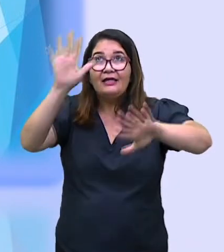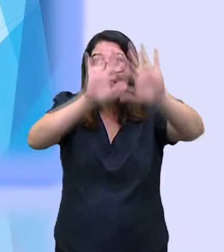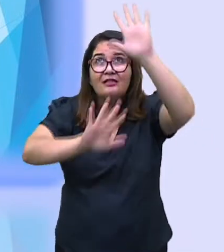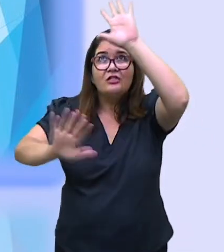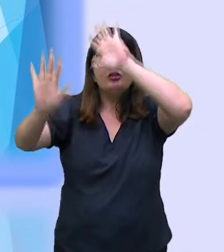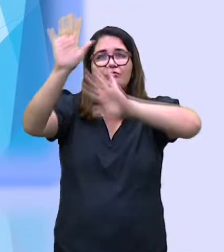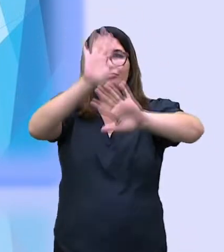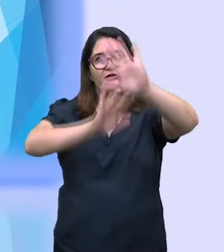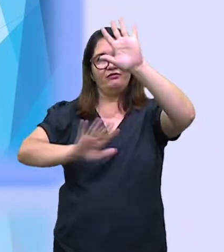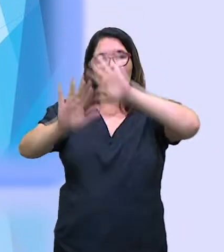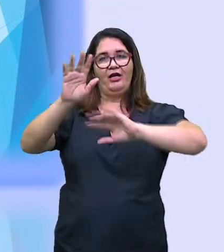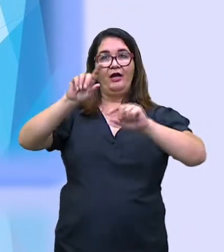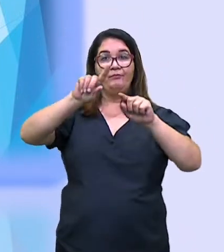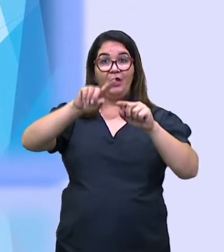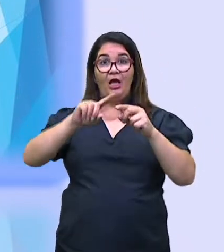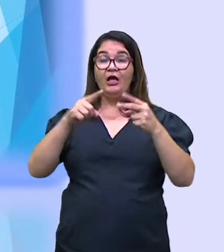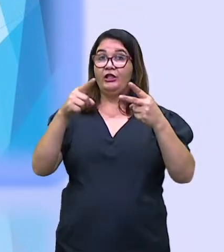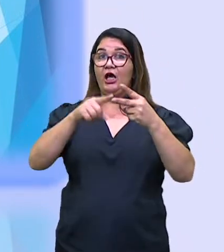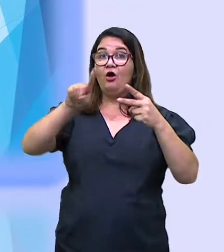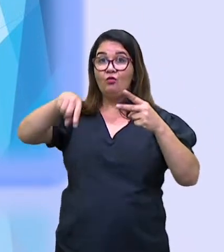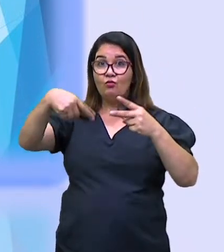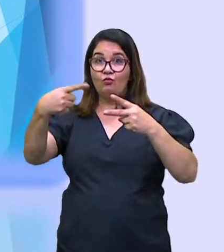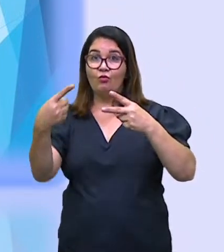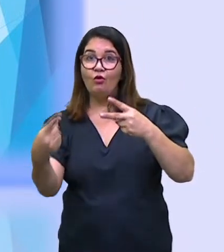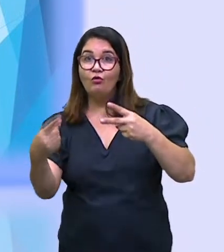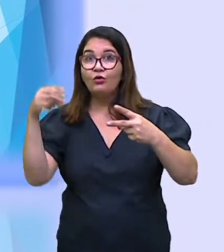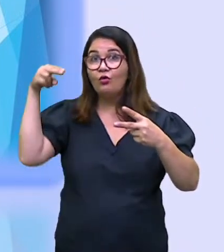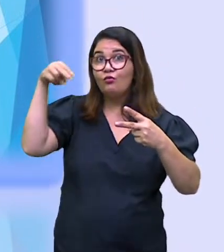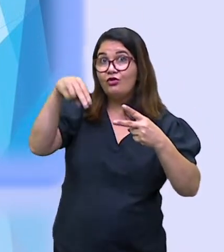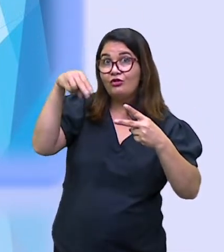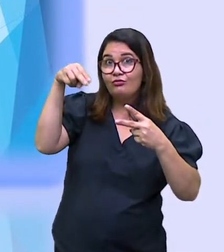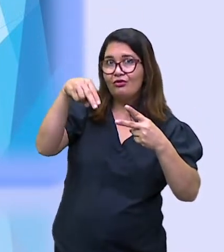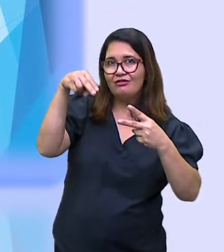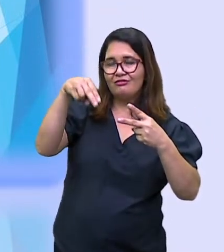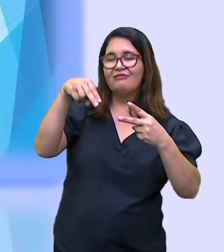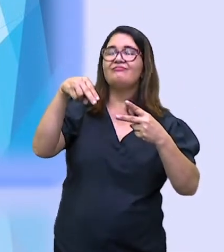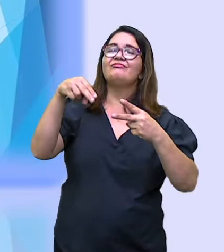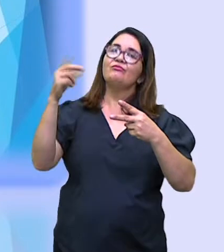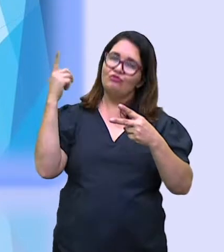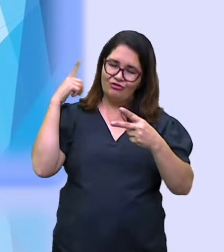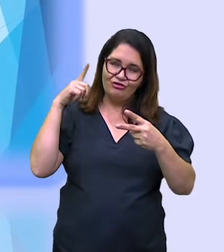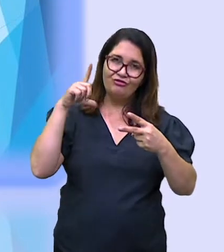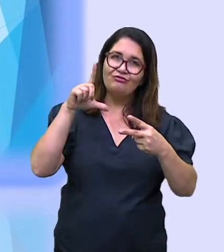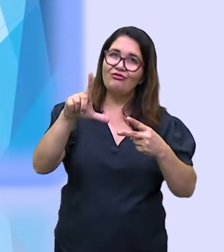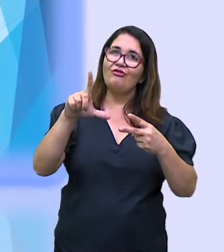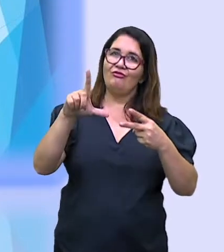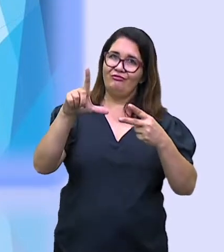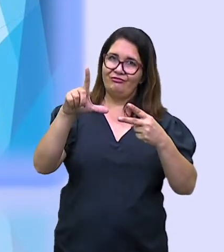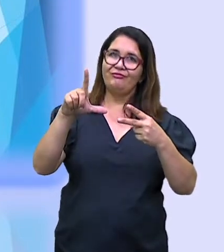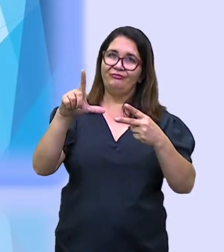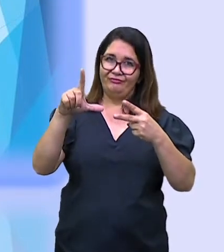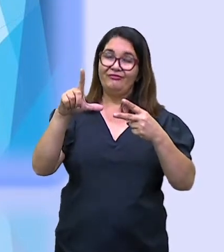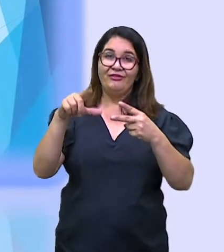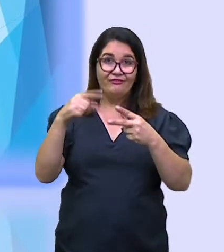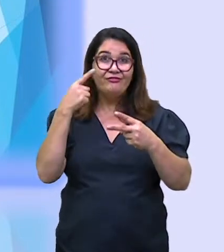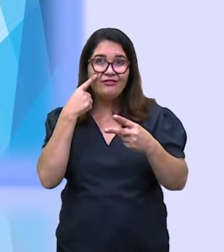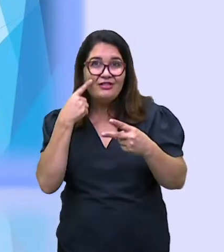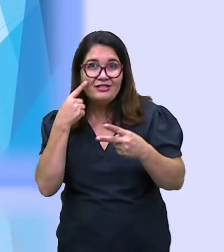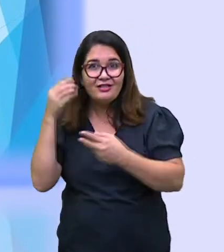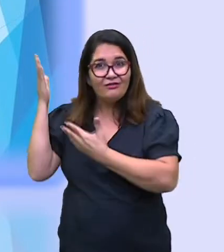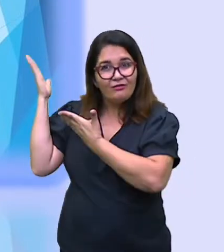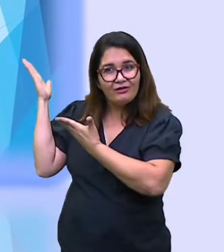o nitrogênio. E aí, olha só para você ver, novamente, o 2 aparecendo quando a